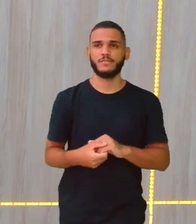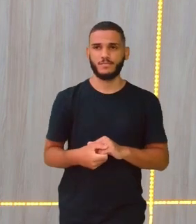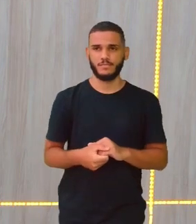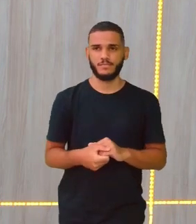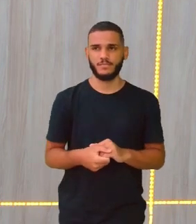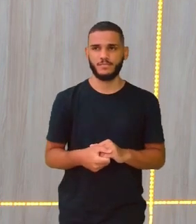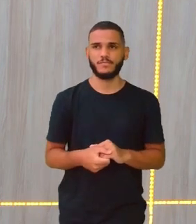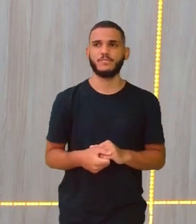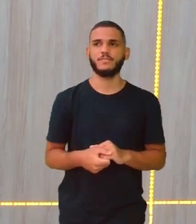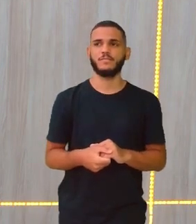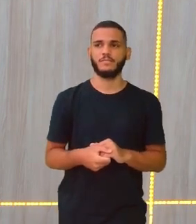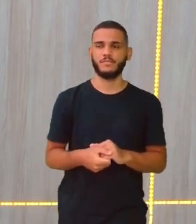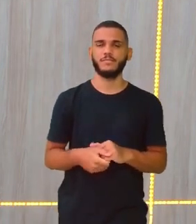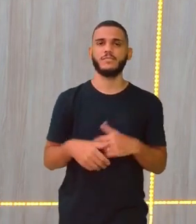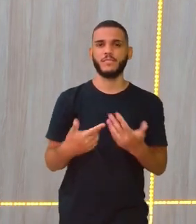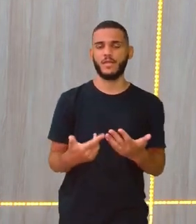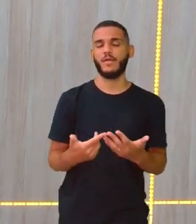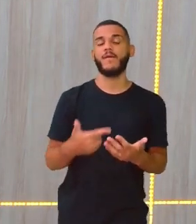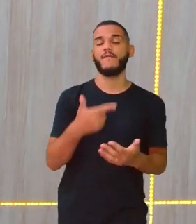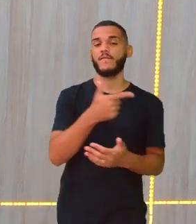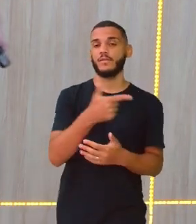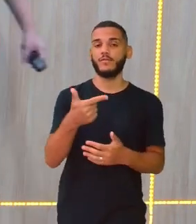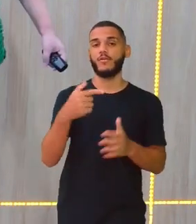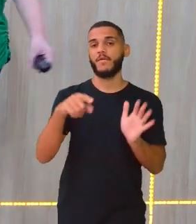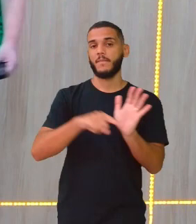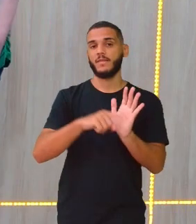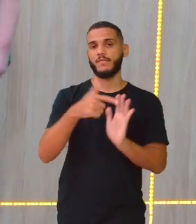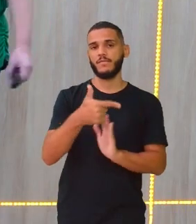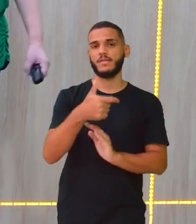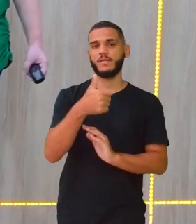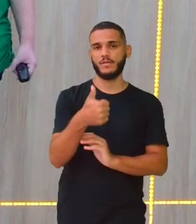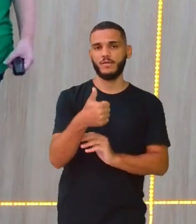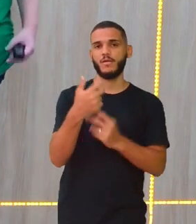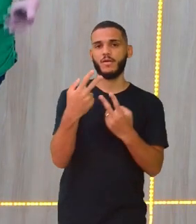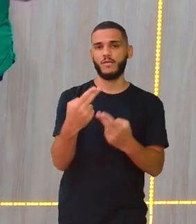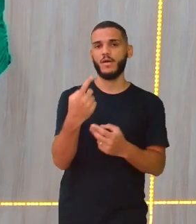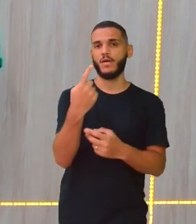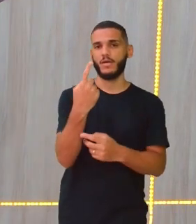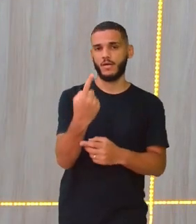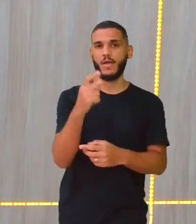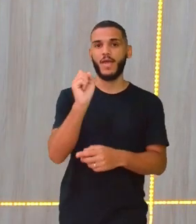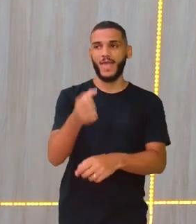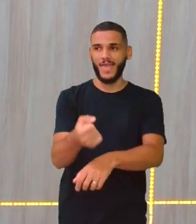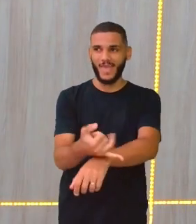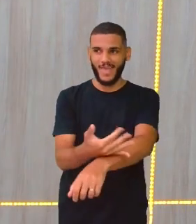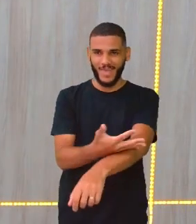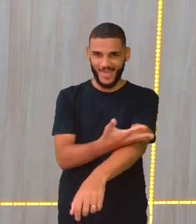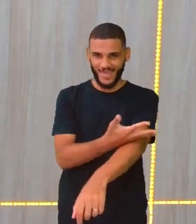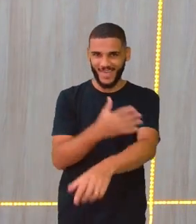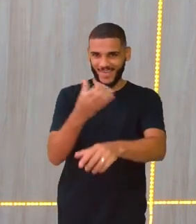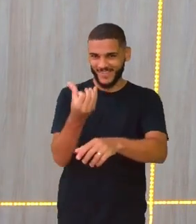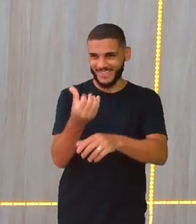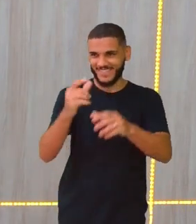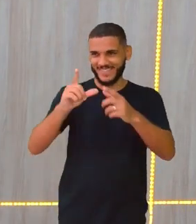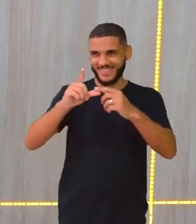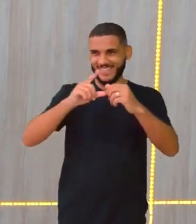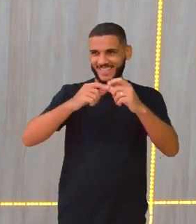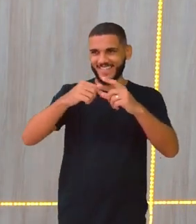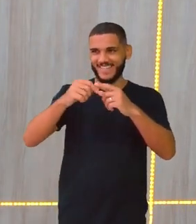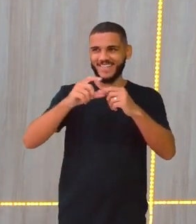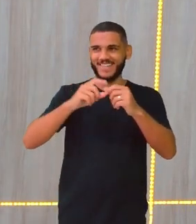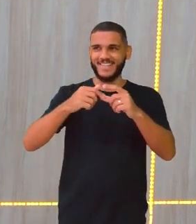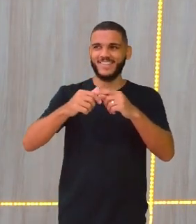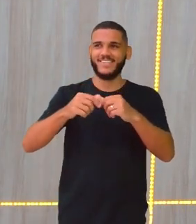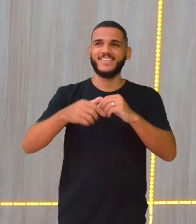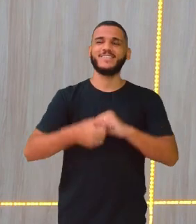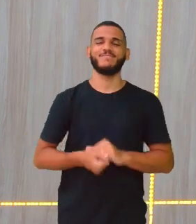A edição é 22. Menos 21 dá 1. Eita. É a emoção pelo Hexa. Vamos lá.